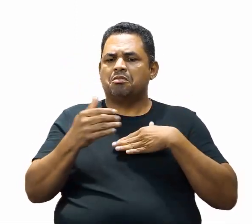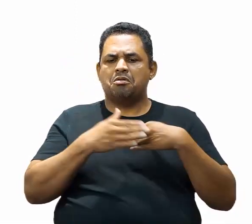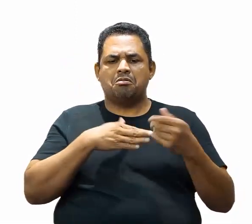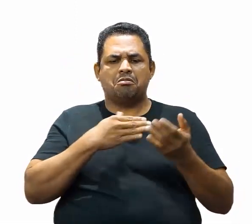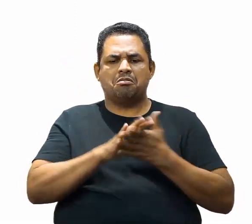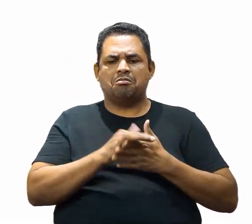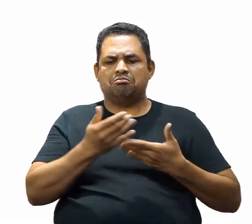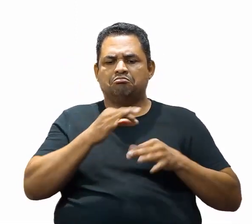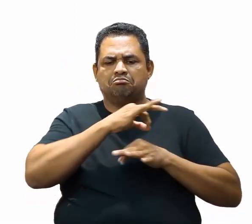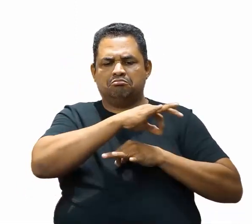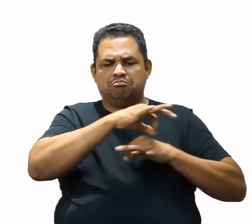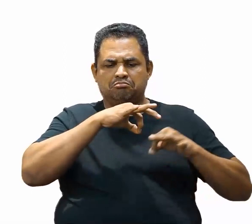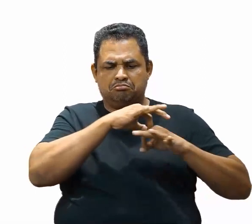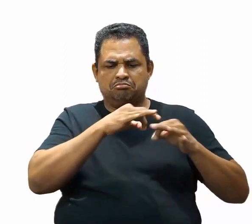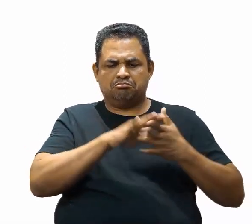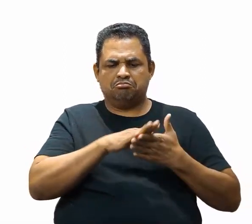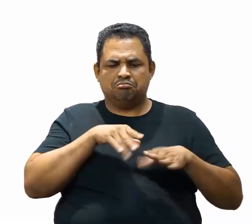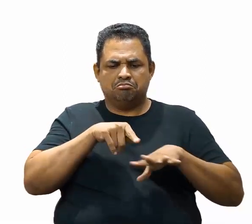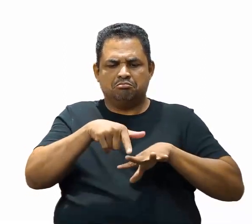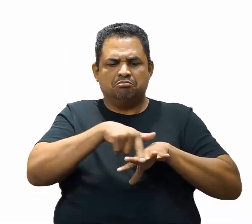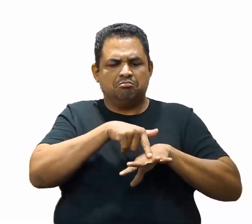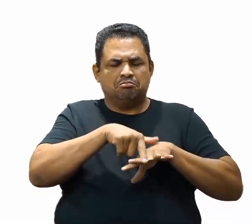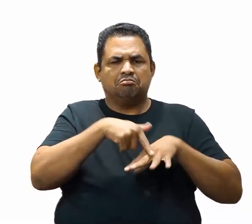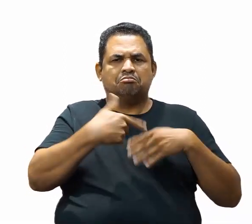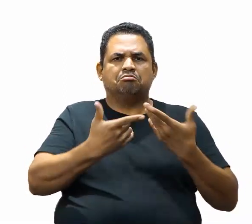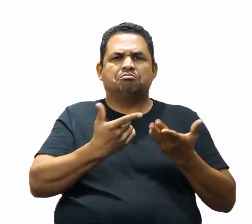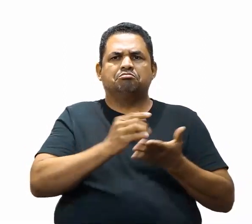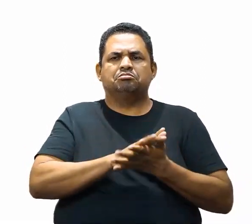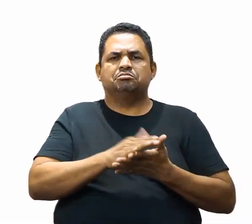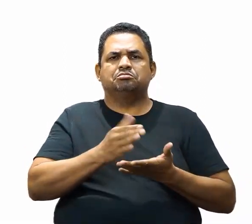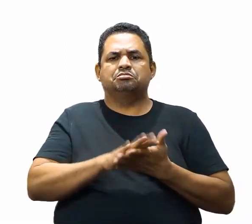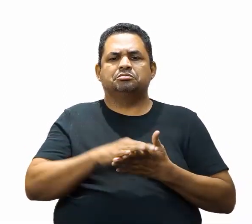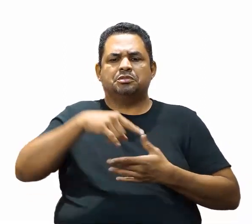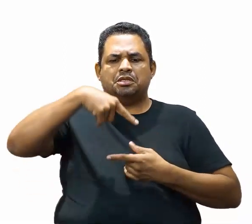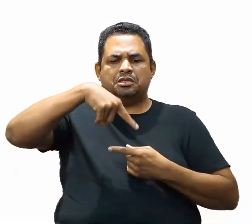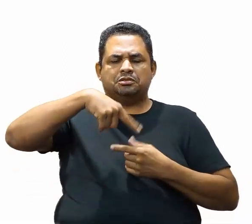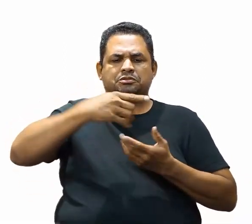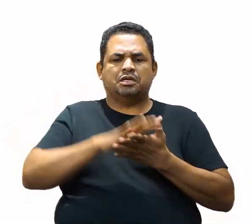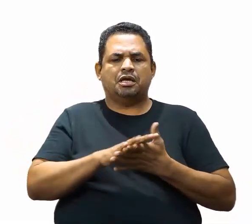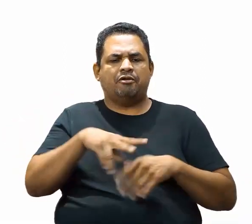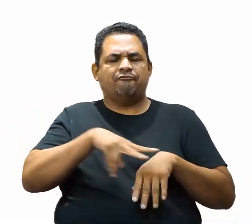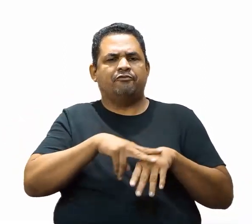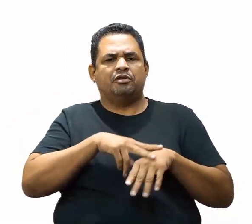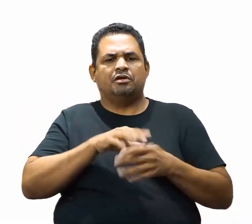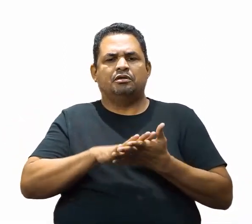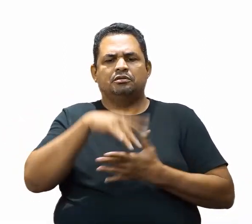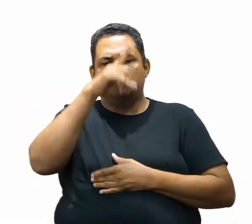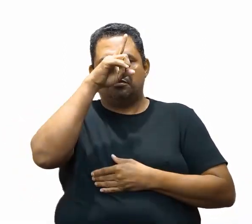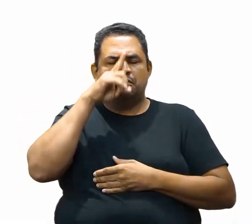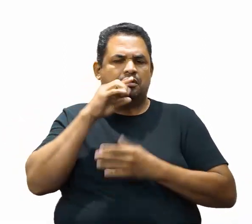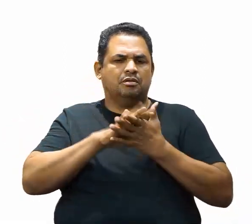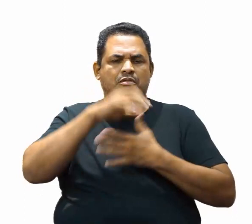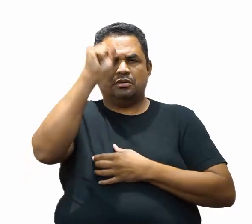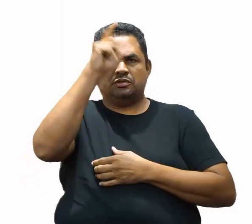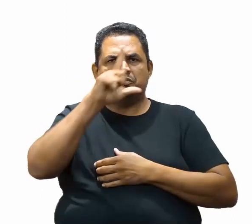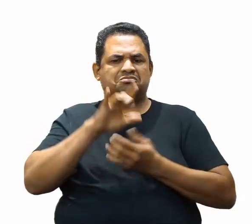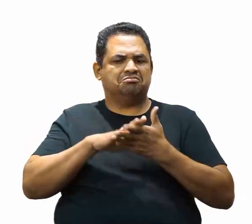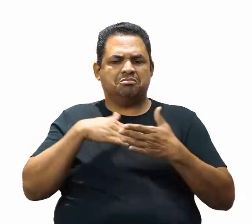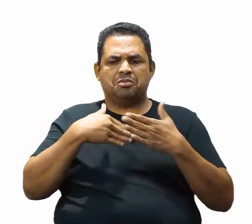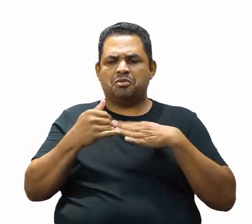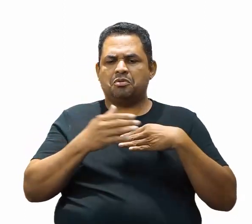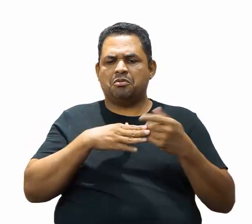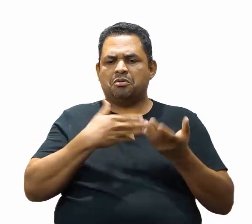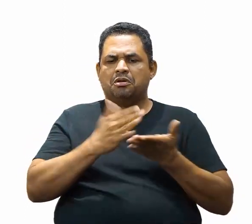é sandália, se é sapato de salto, se é verde, se é azul, se é amarelo, qual, não importa. Eu só estou informando que eu